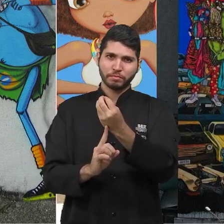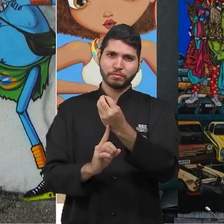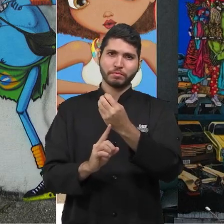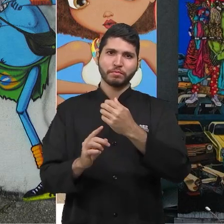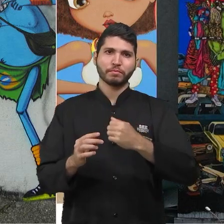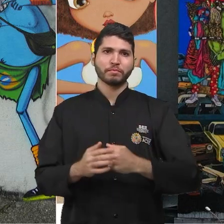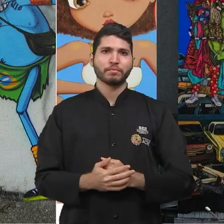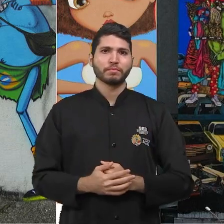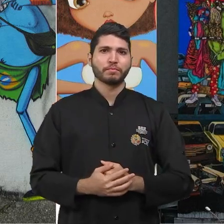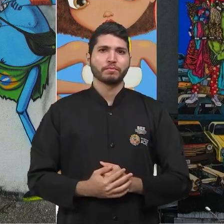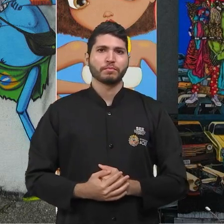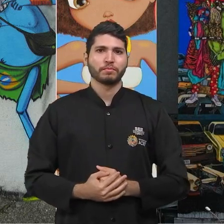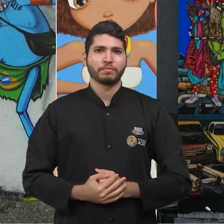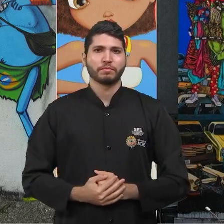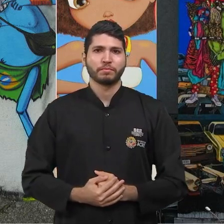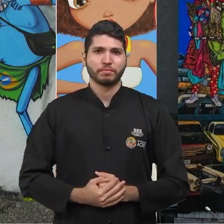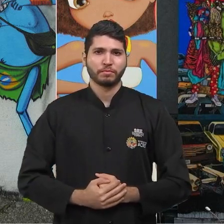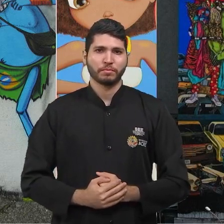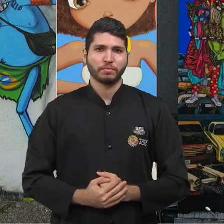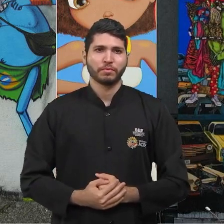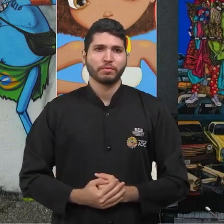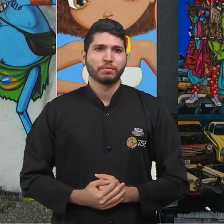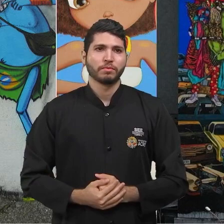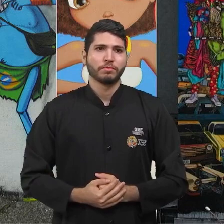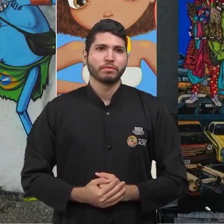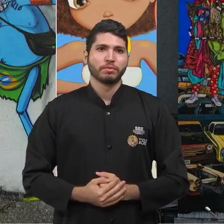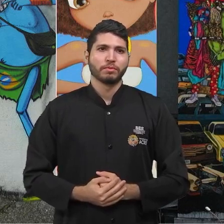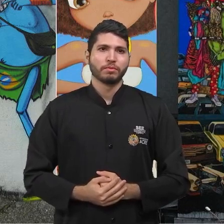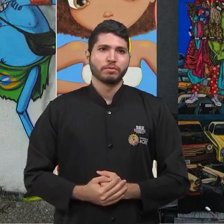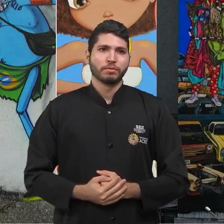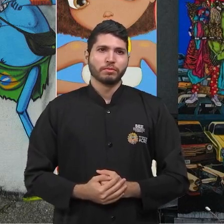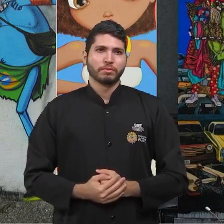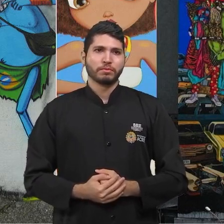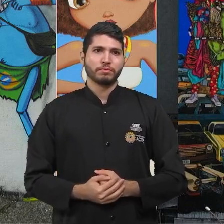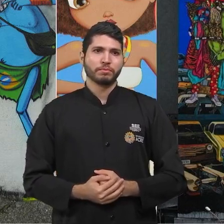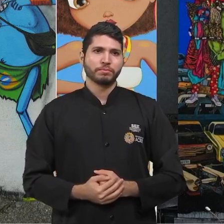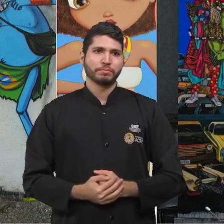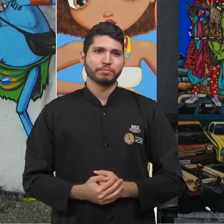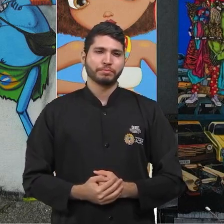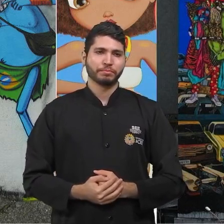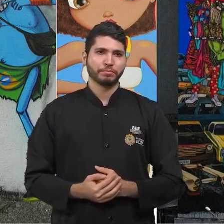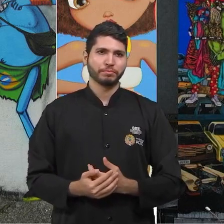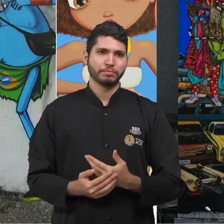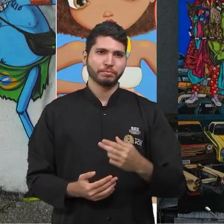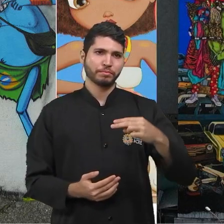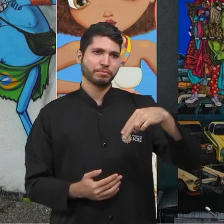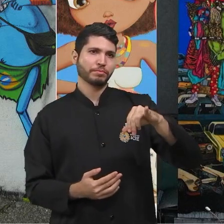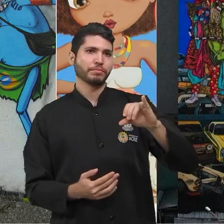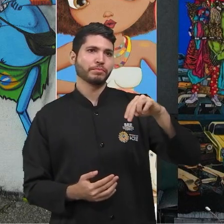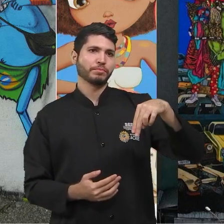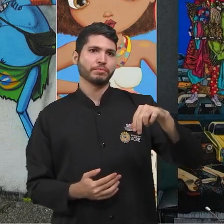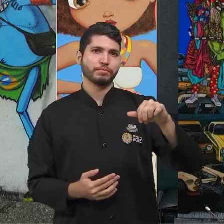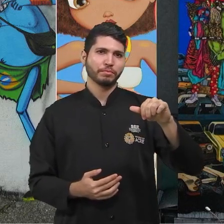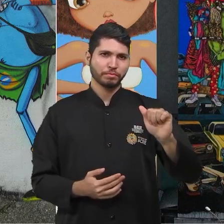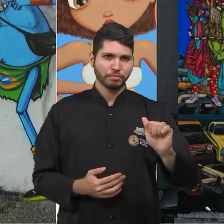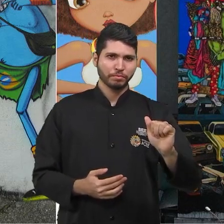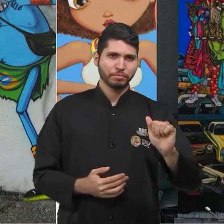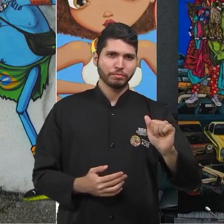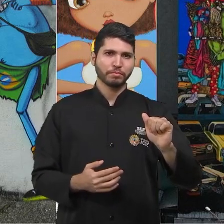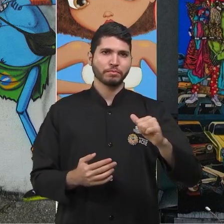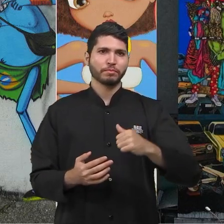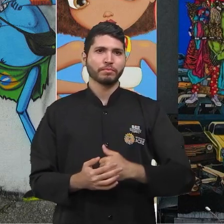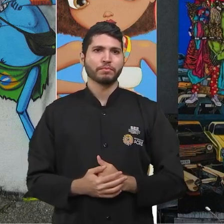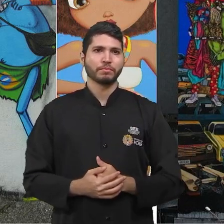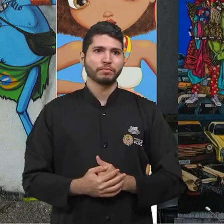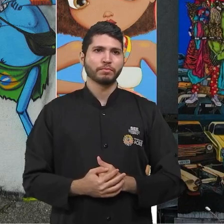ver. Enivo, que mistura realismo e abstracionismo, que também tem